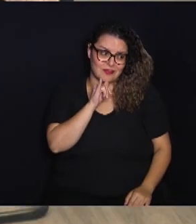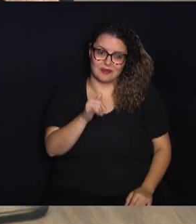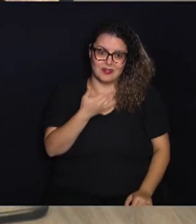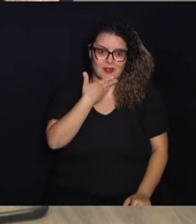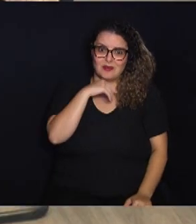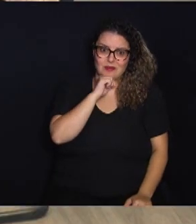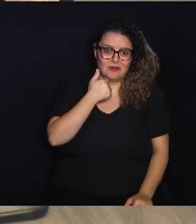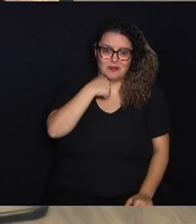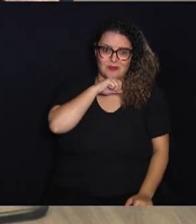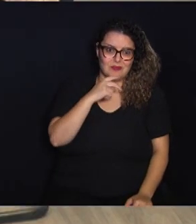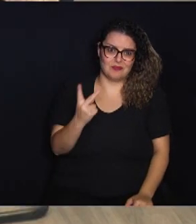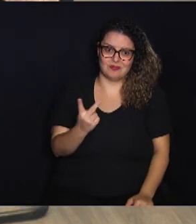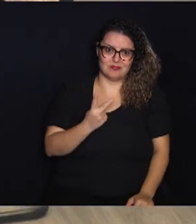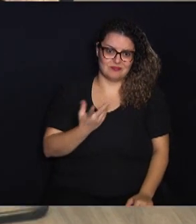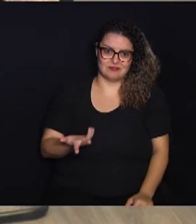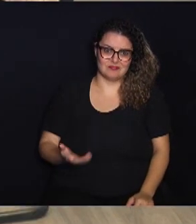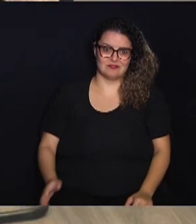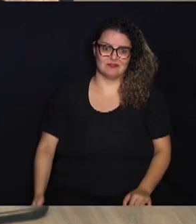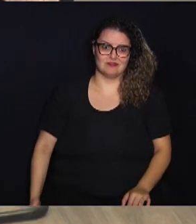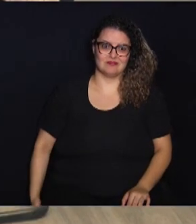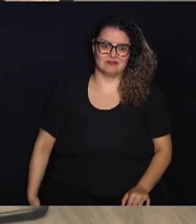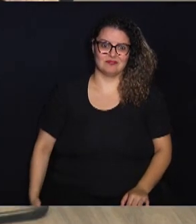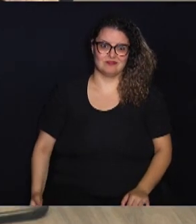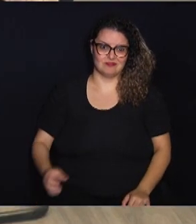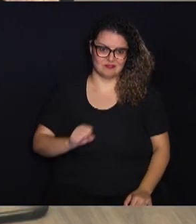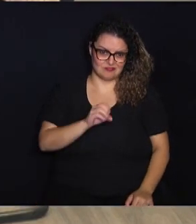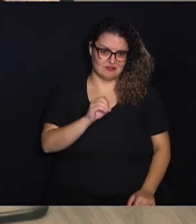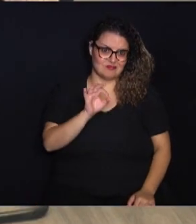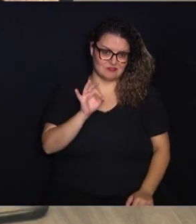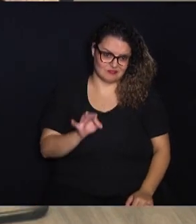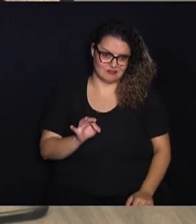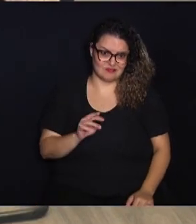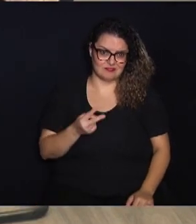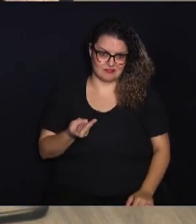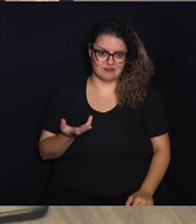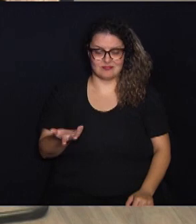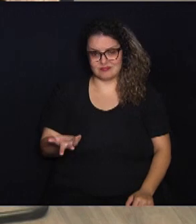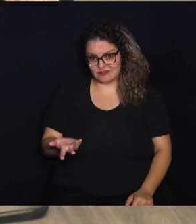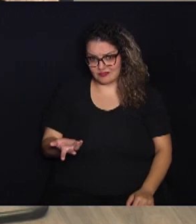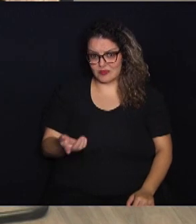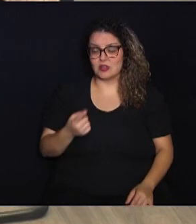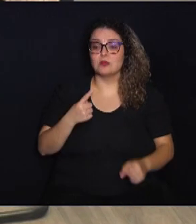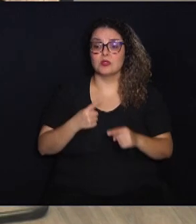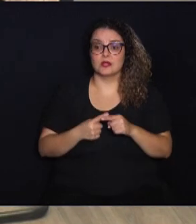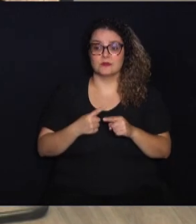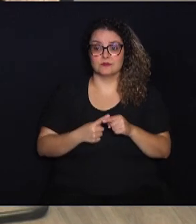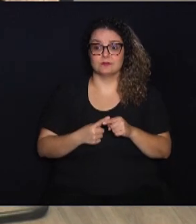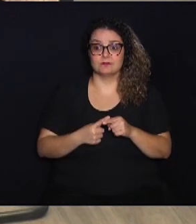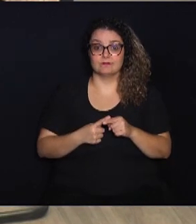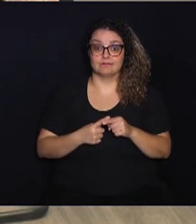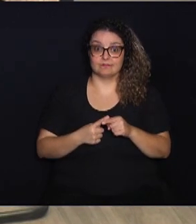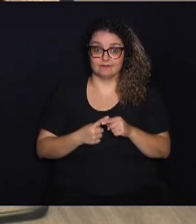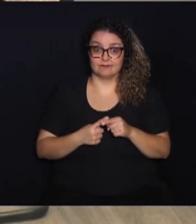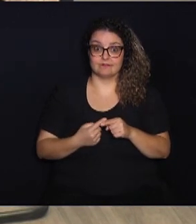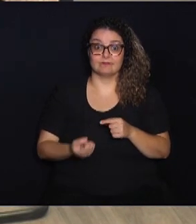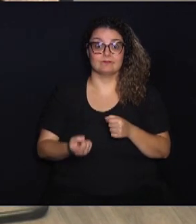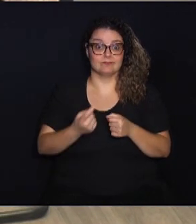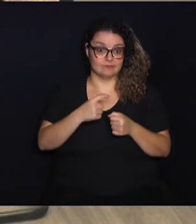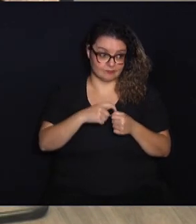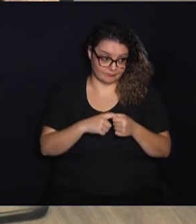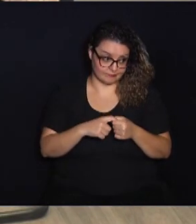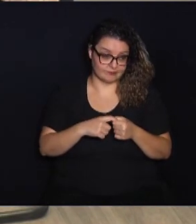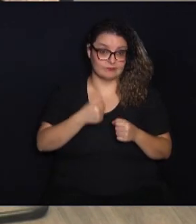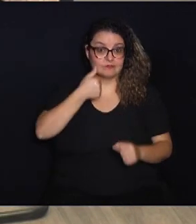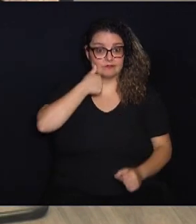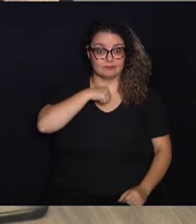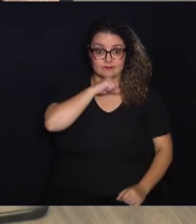nem para o pai em 80% das vezes. Mas isso é por quê? Né? Então vamos voltar lá, é por conta da